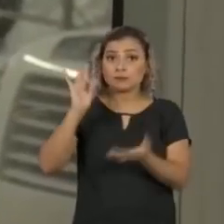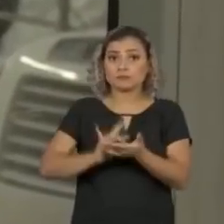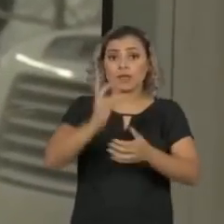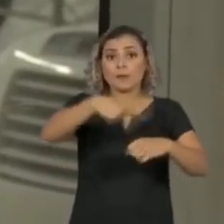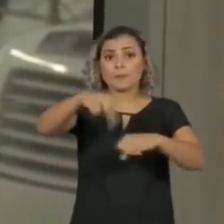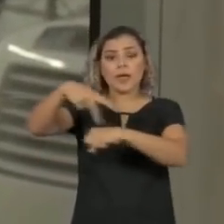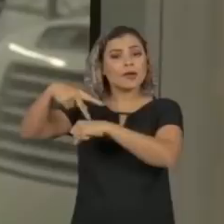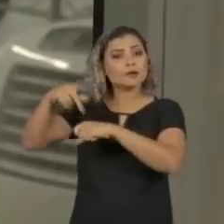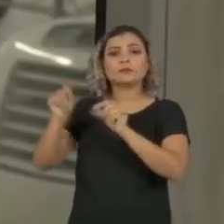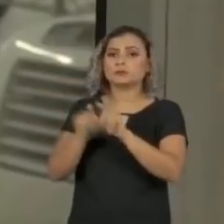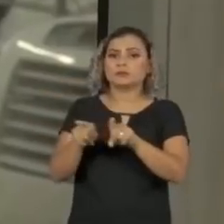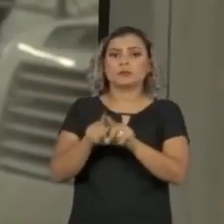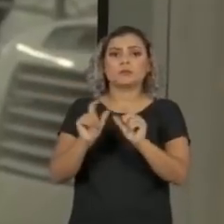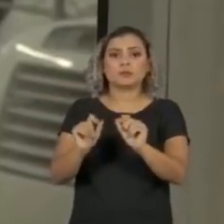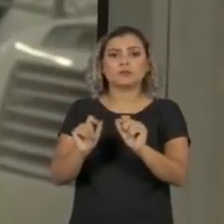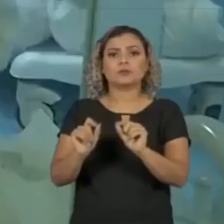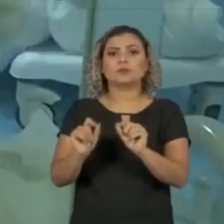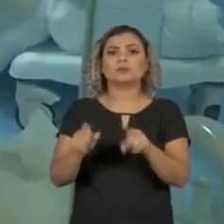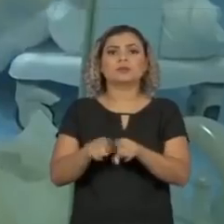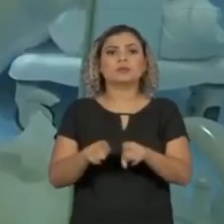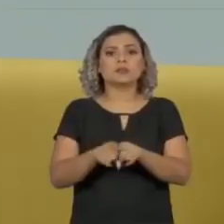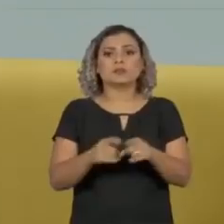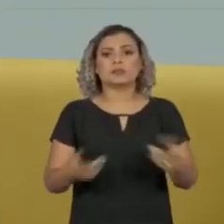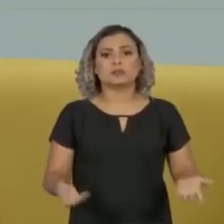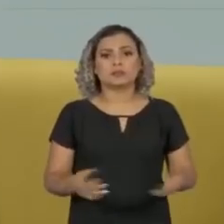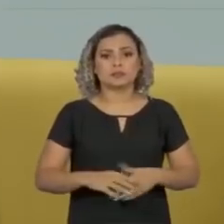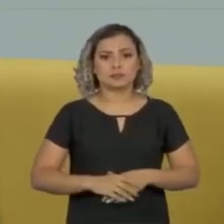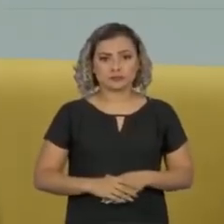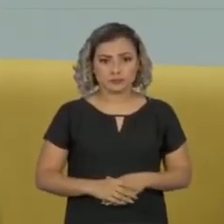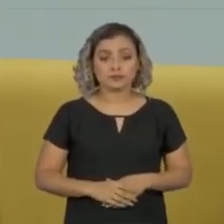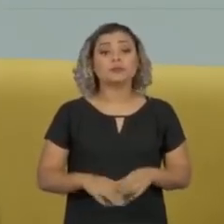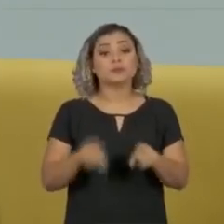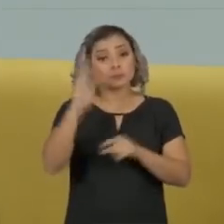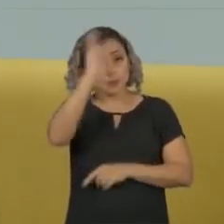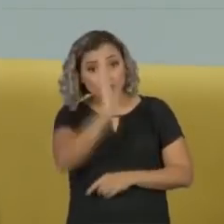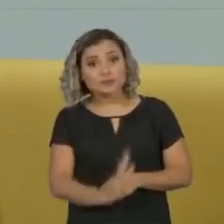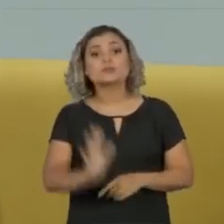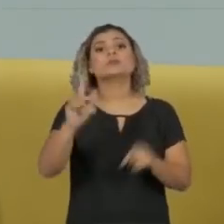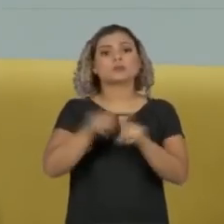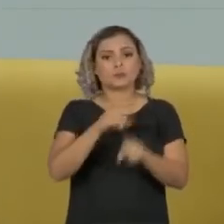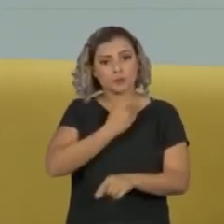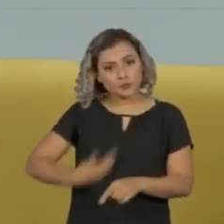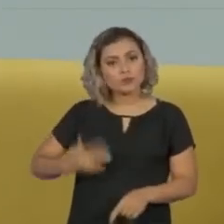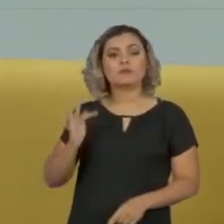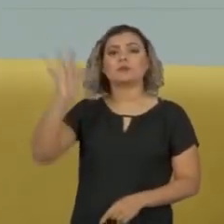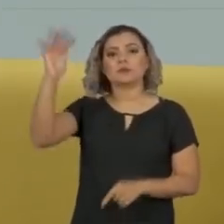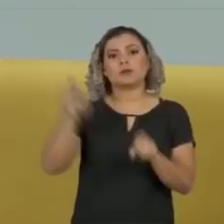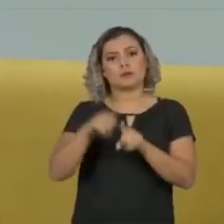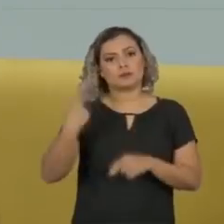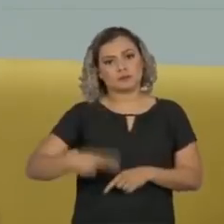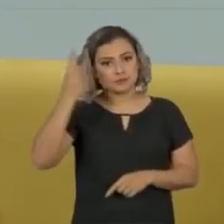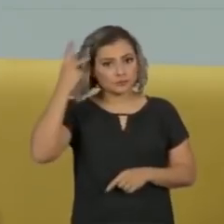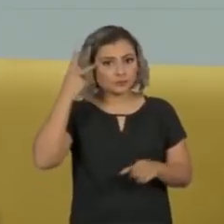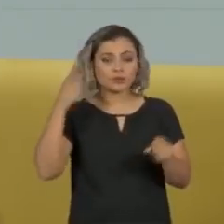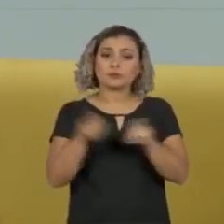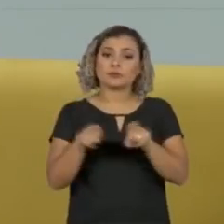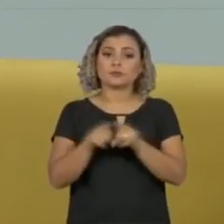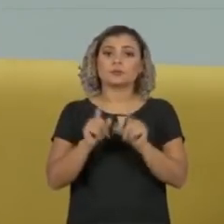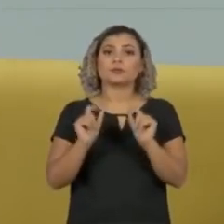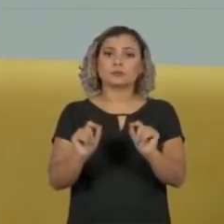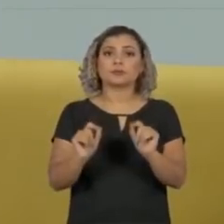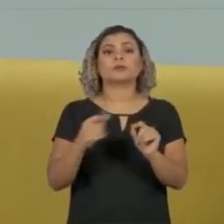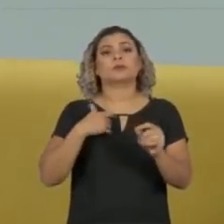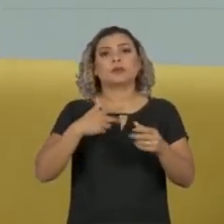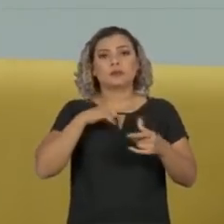países mantenham abertas as fronteiras e o comércio. No Brasil, o governo federal e de São Paulo anunciam medidas e